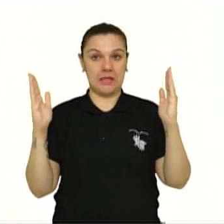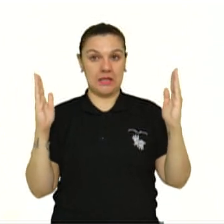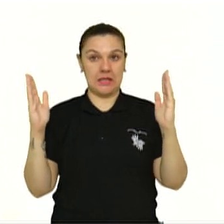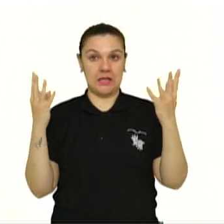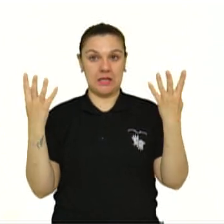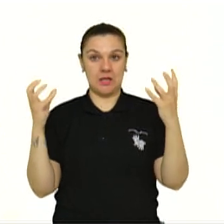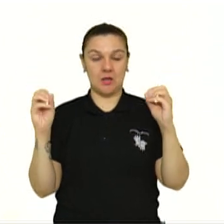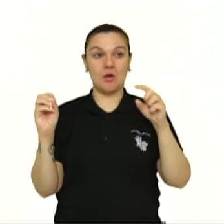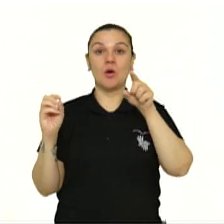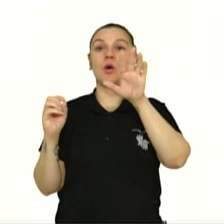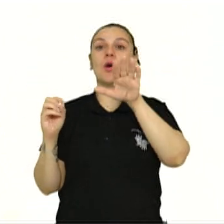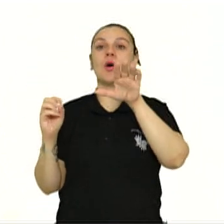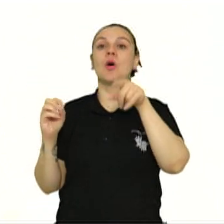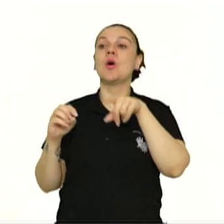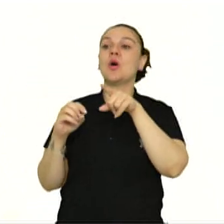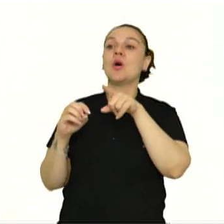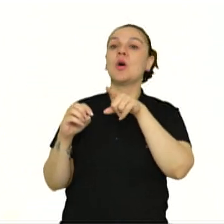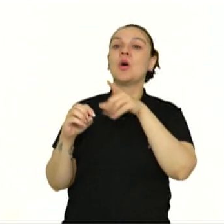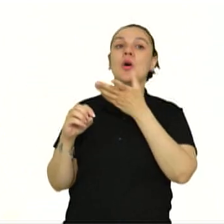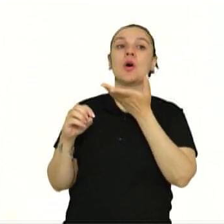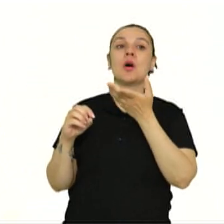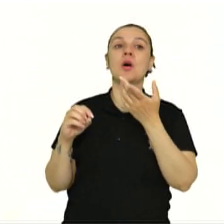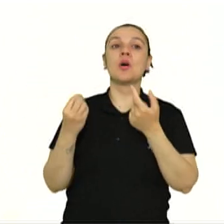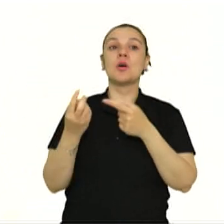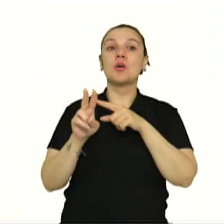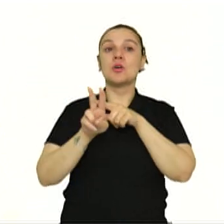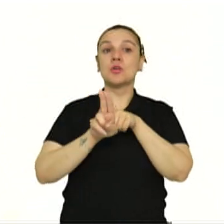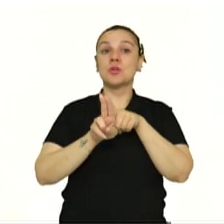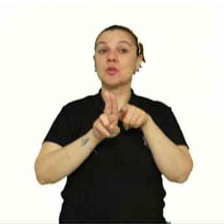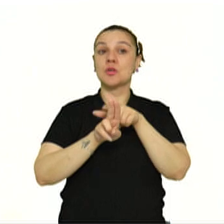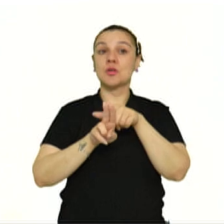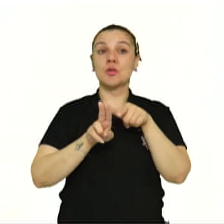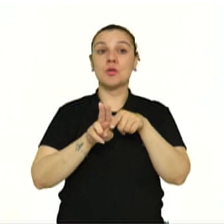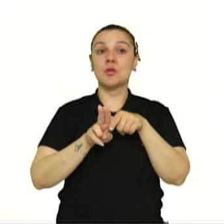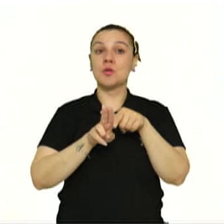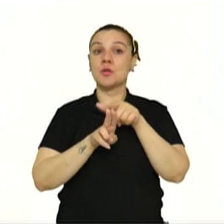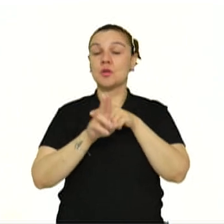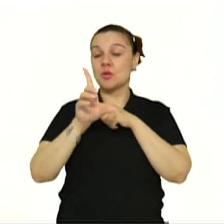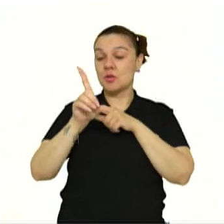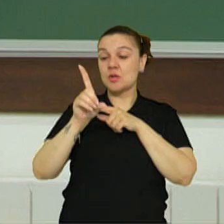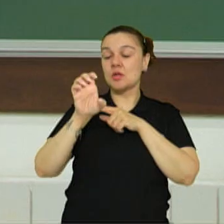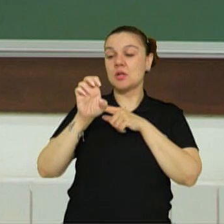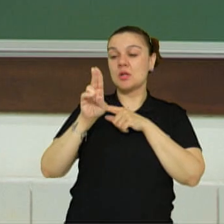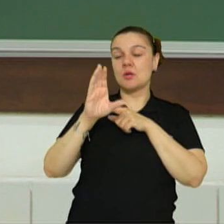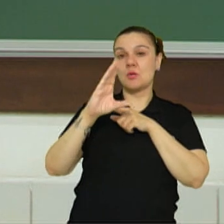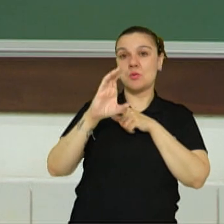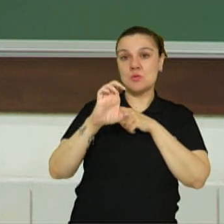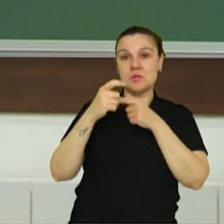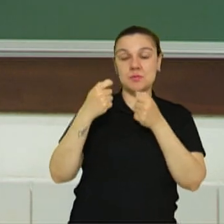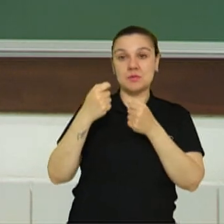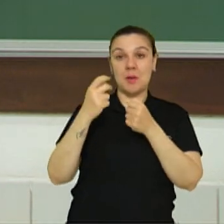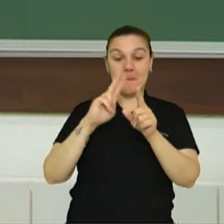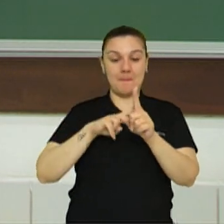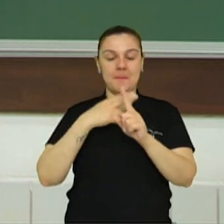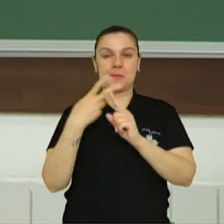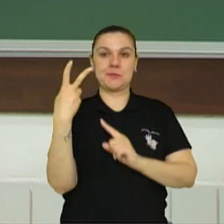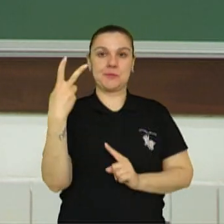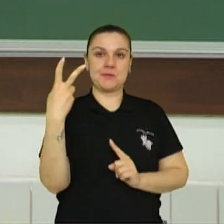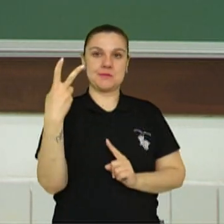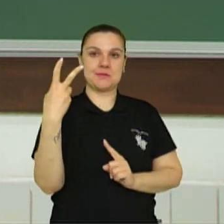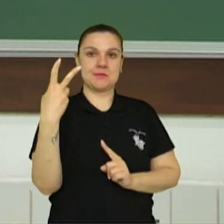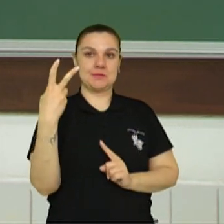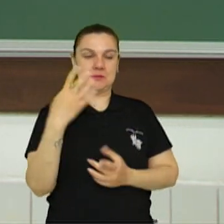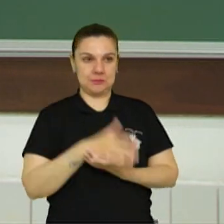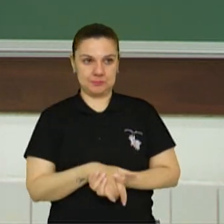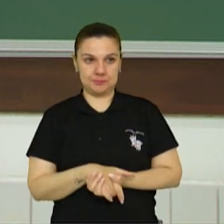ele vai falar, ó, juice, né, que são iguais. Que daí o que acontece depois disso? A gente precisa abrir 2 pontos de vantagem